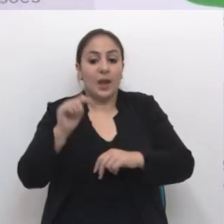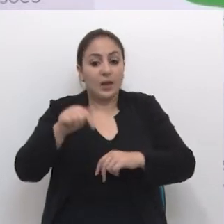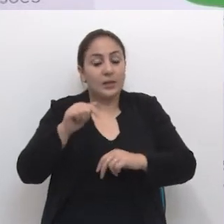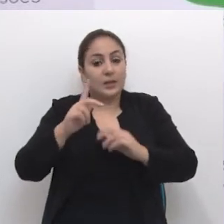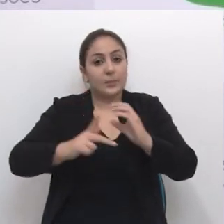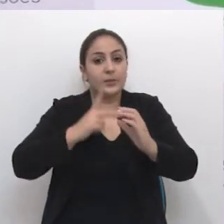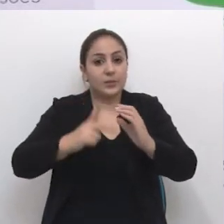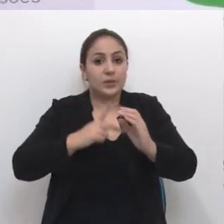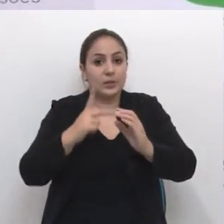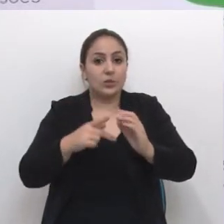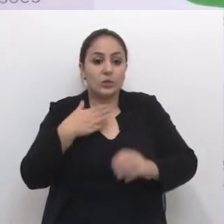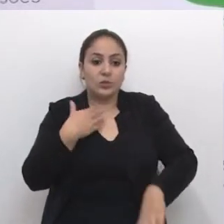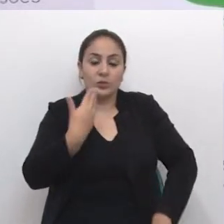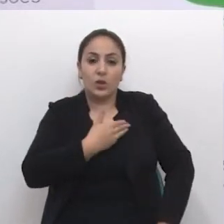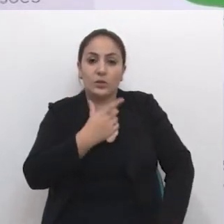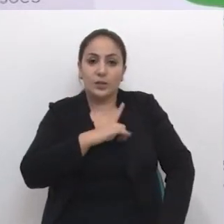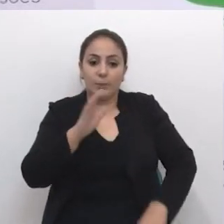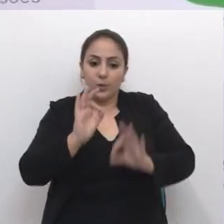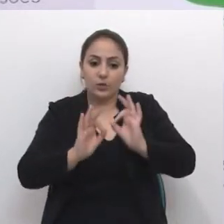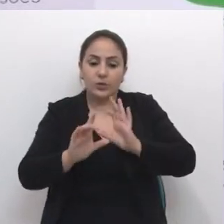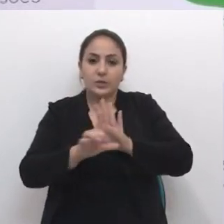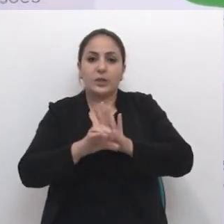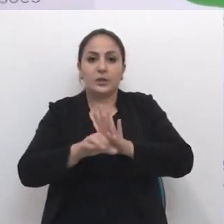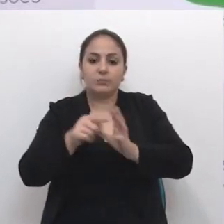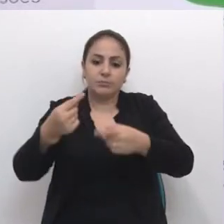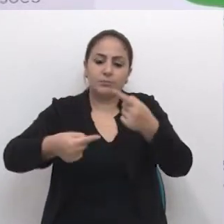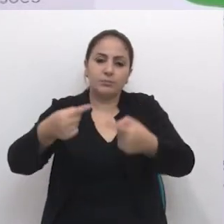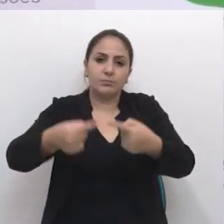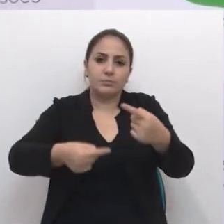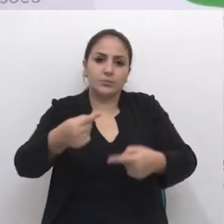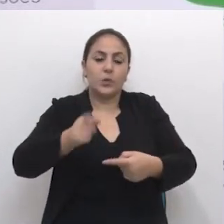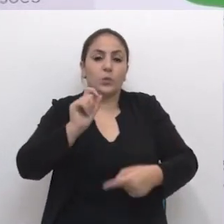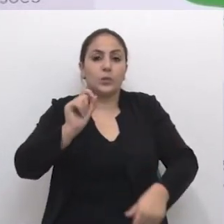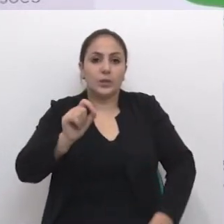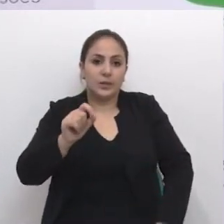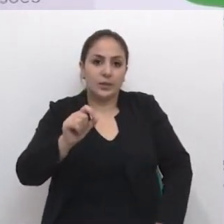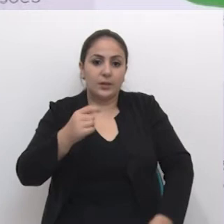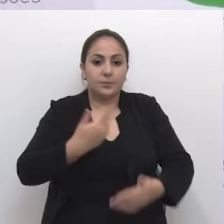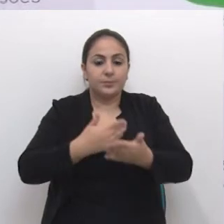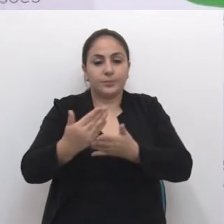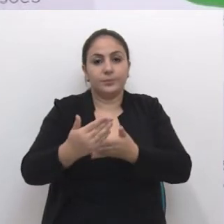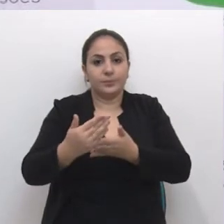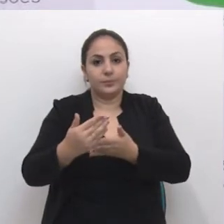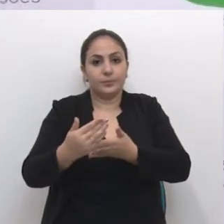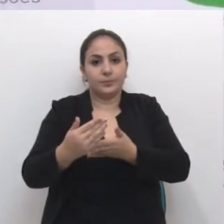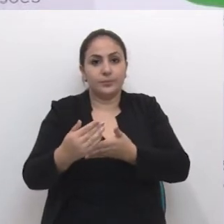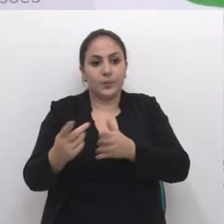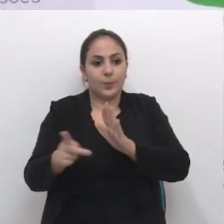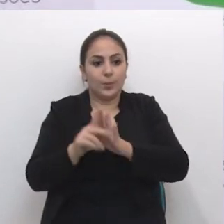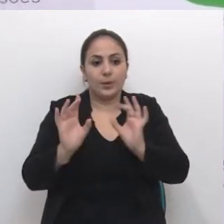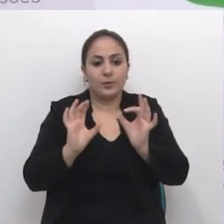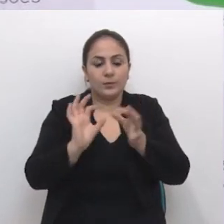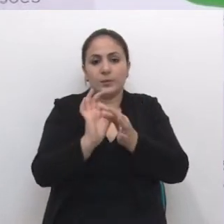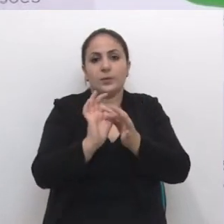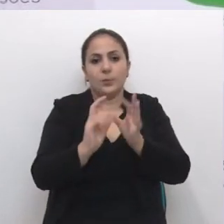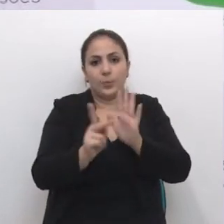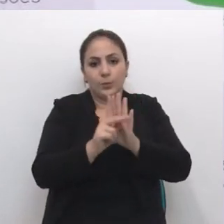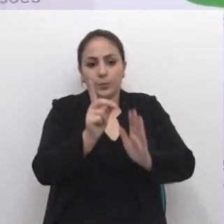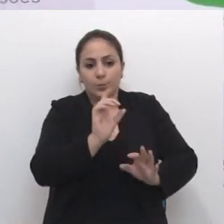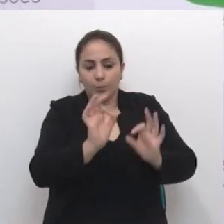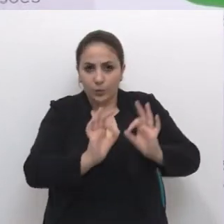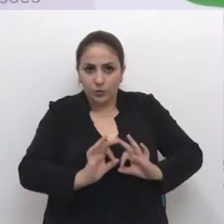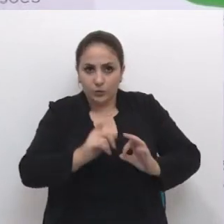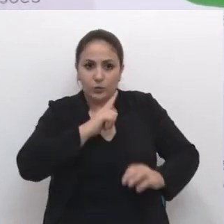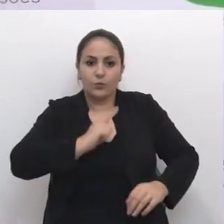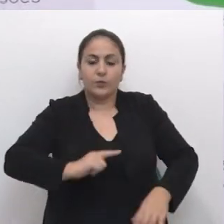proposta dessas, onde nós deveríamos sim propor medidas que viessem a dar mais segurança ainda nas estradas e não tirar o